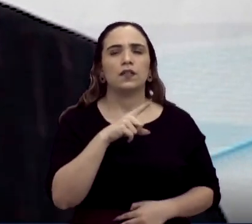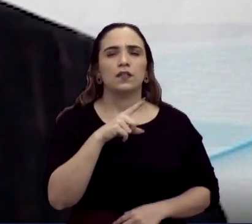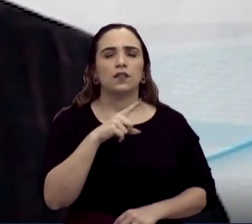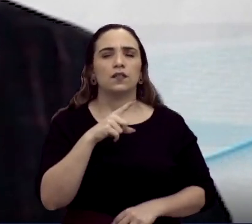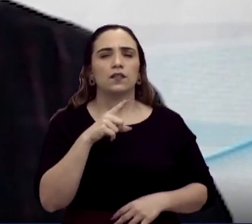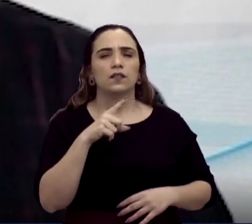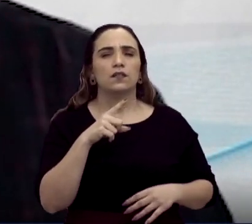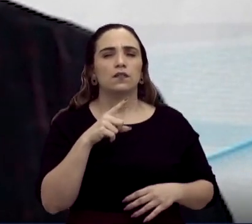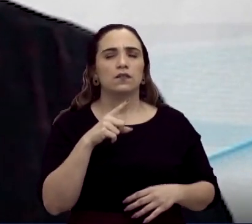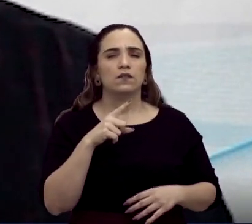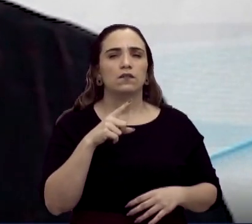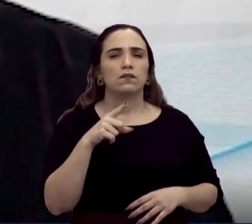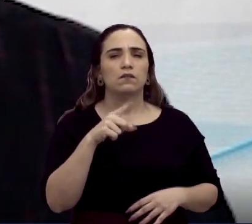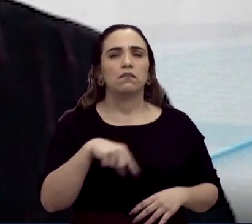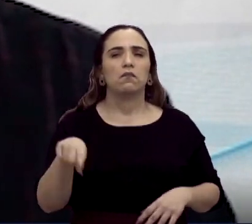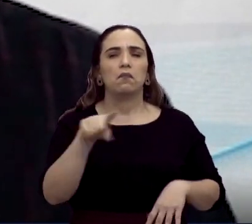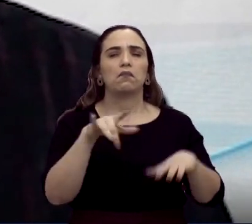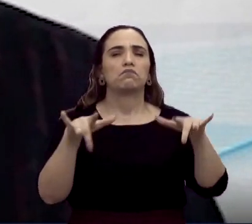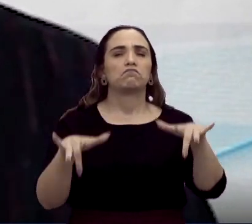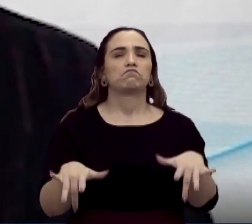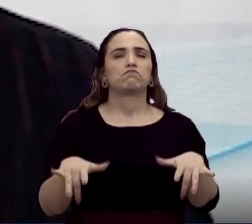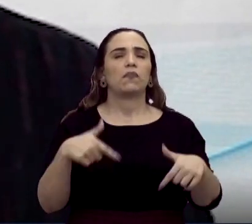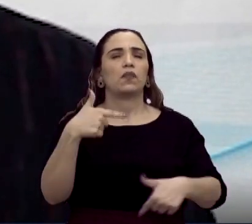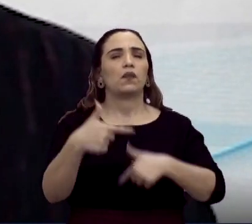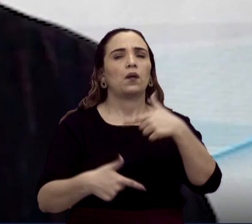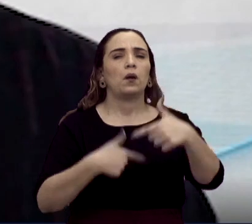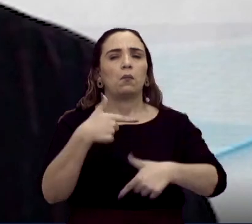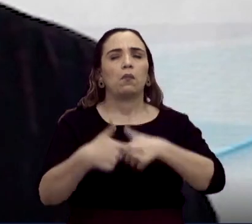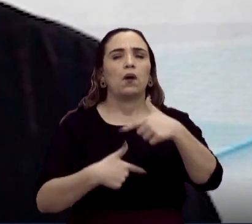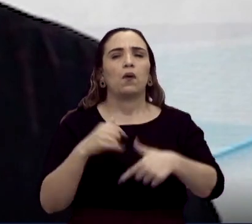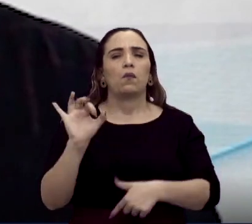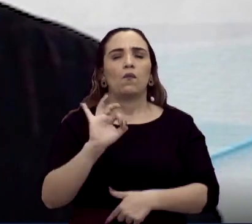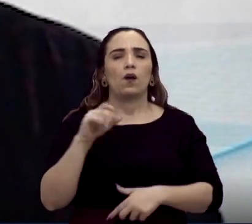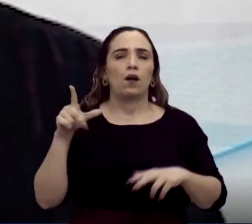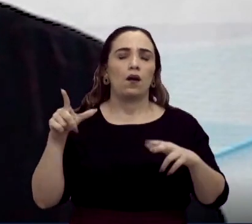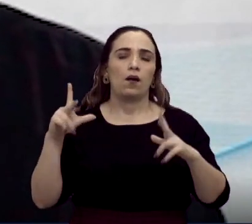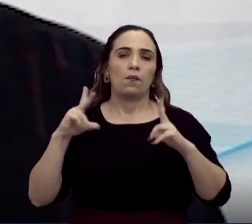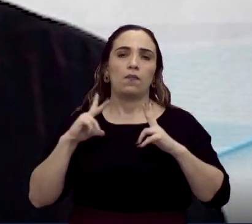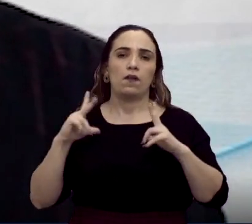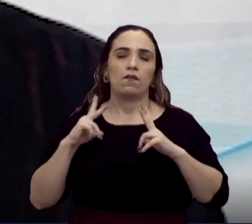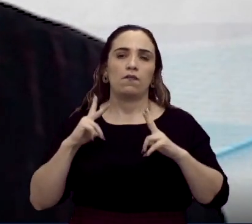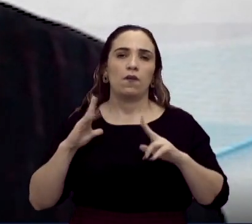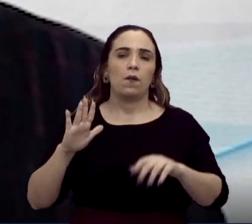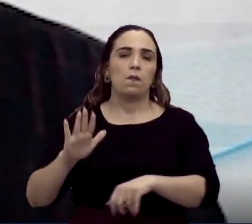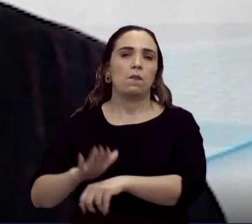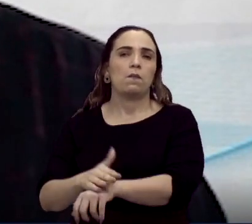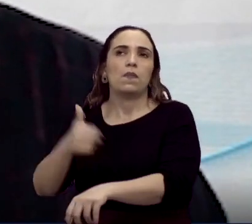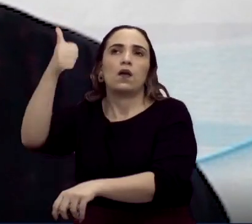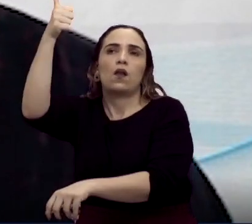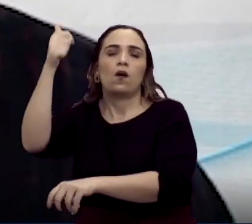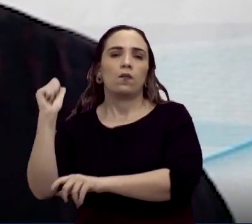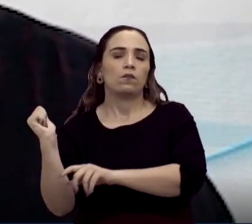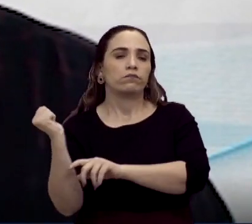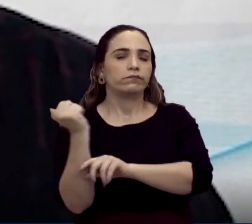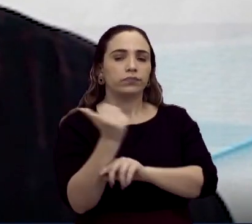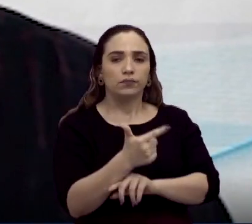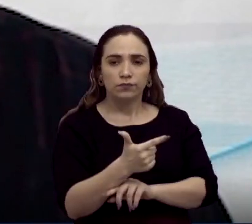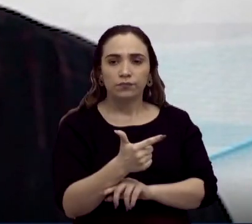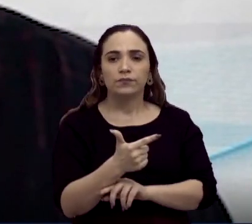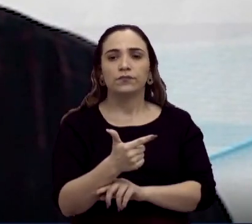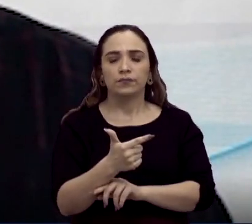resultados, e que ele é, comparado ao setor privado, muito mais...